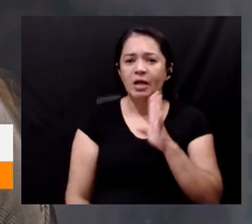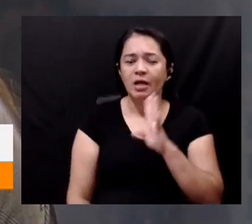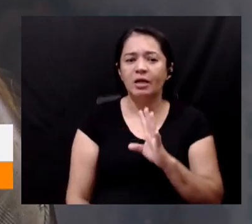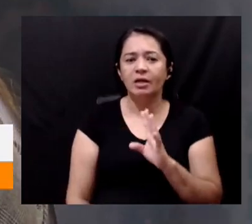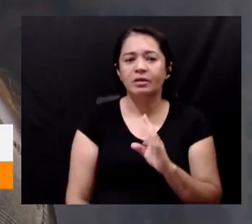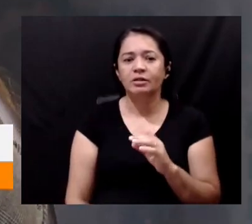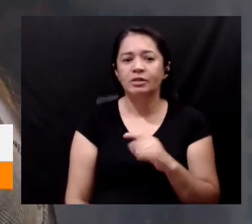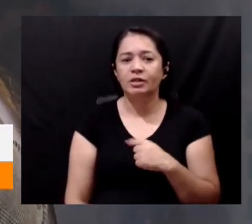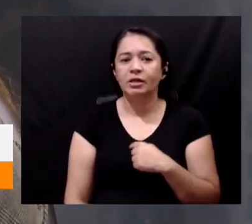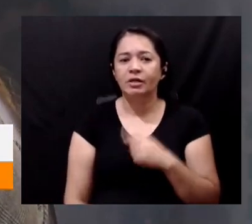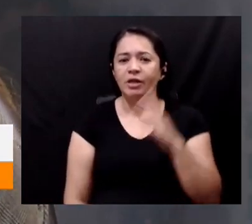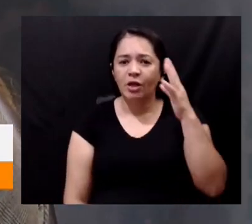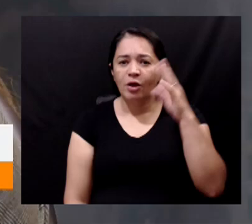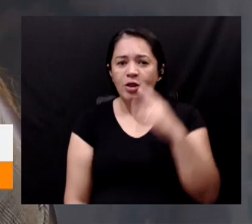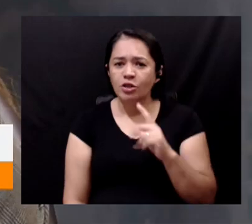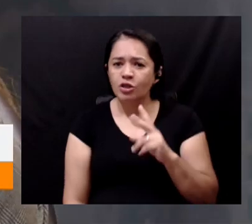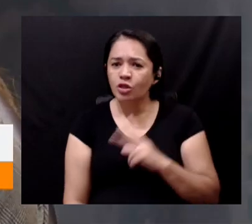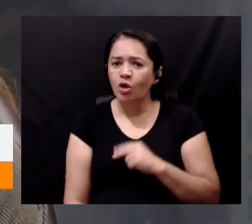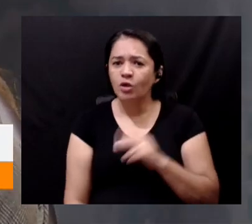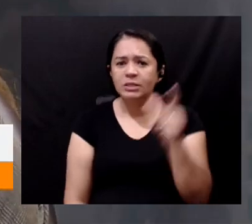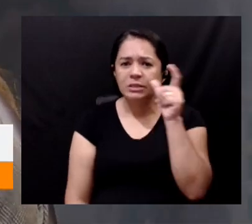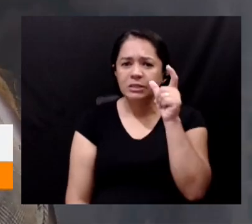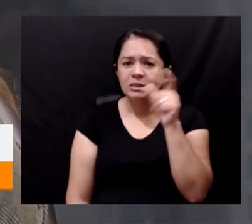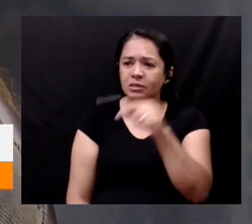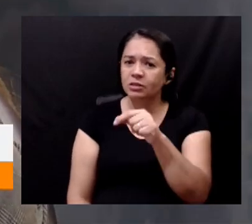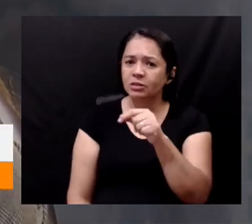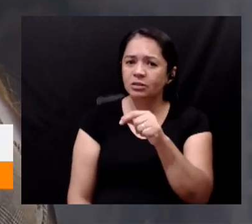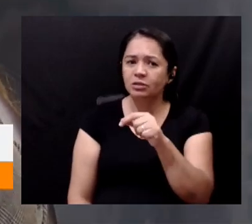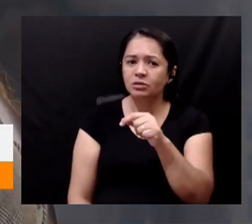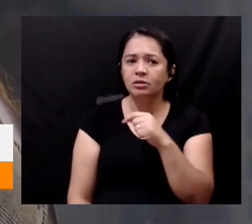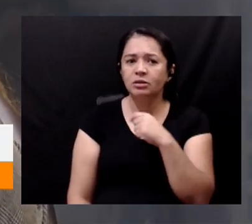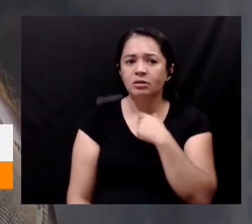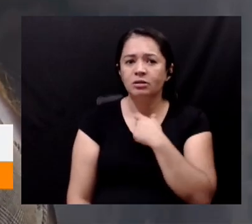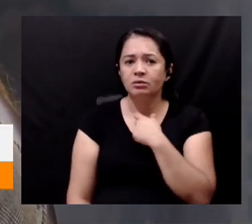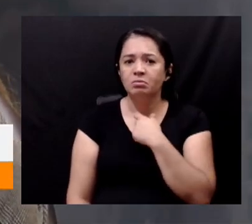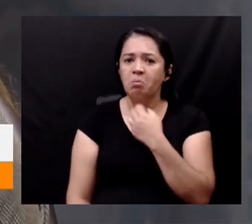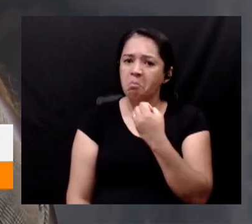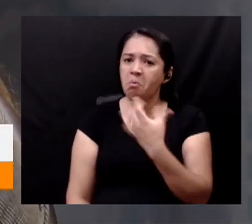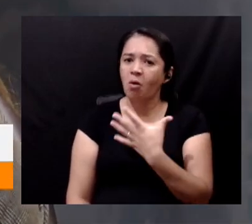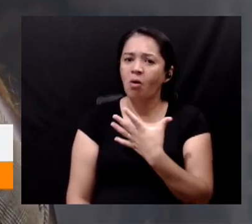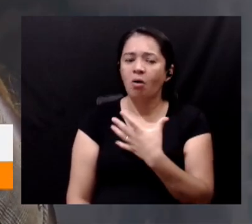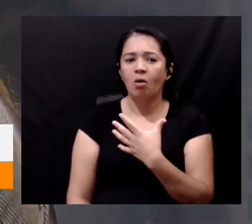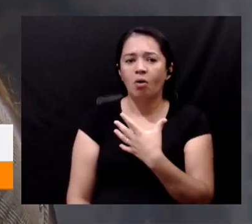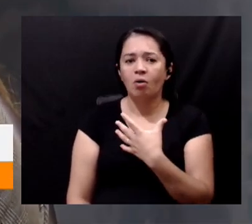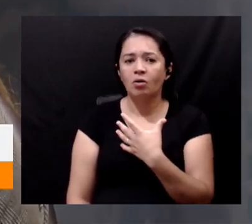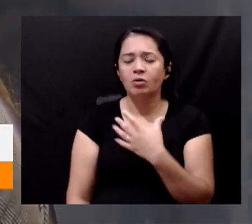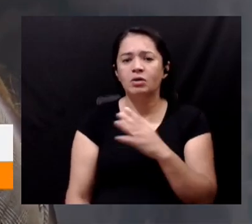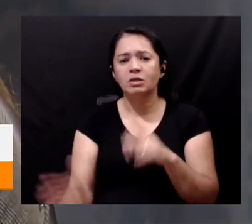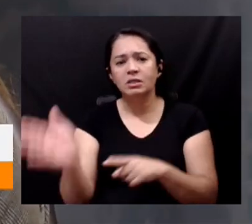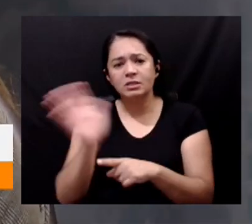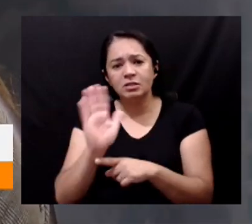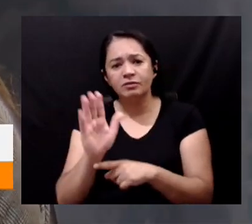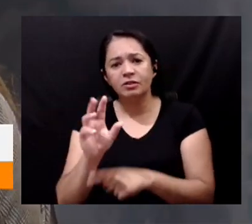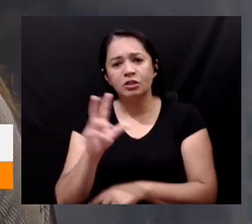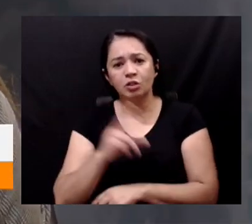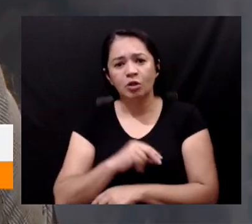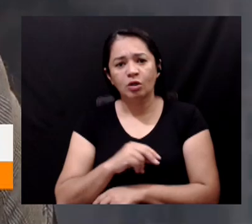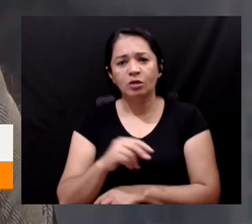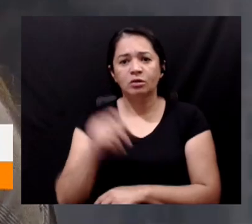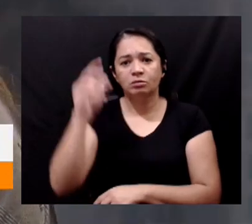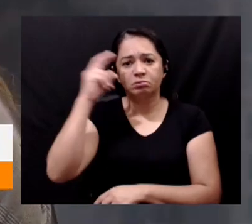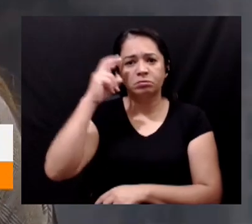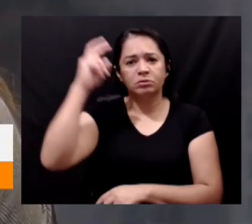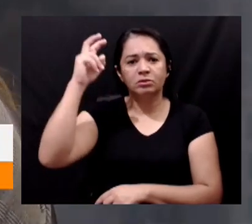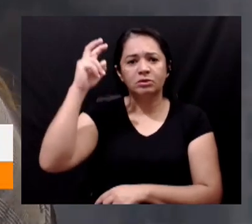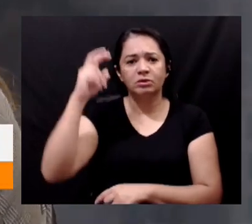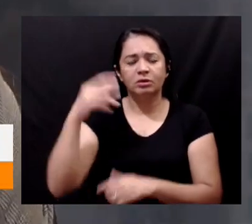elogiava: "Nossa, que interessante isso que esse cara faz, muito bom esse vídeo, né, inteligente". E aí